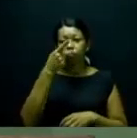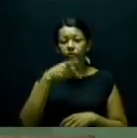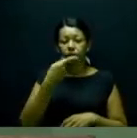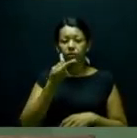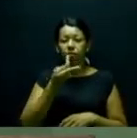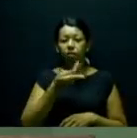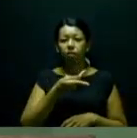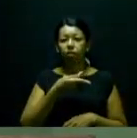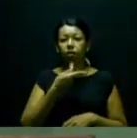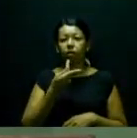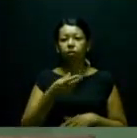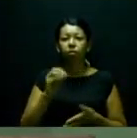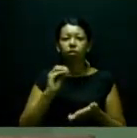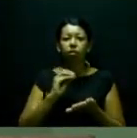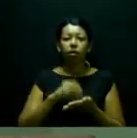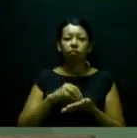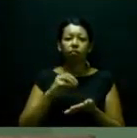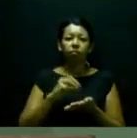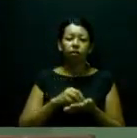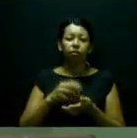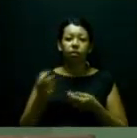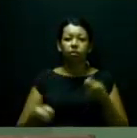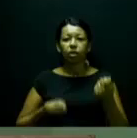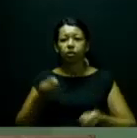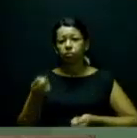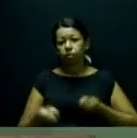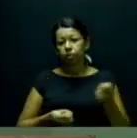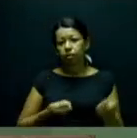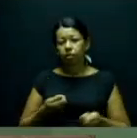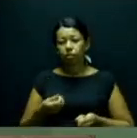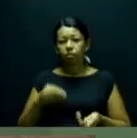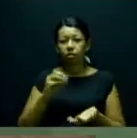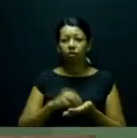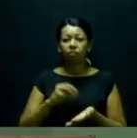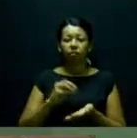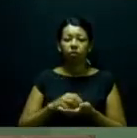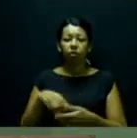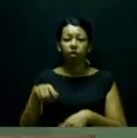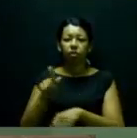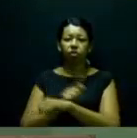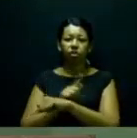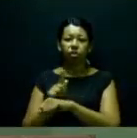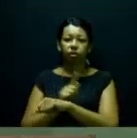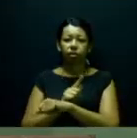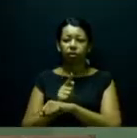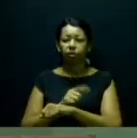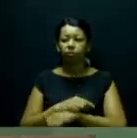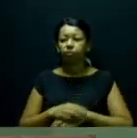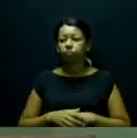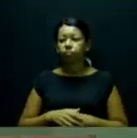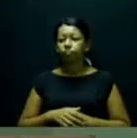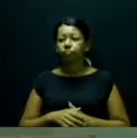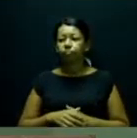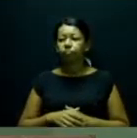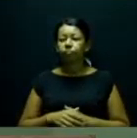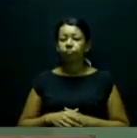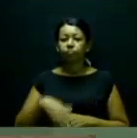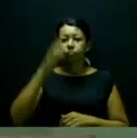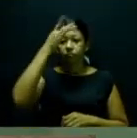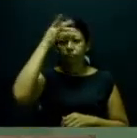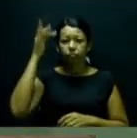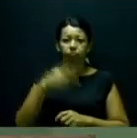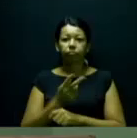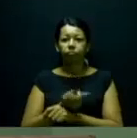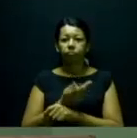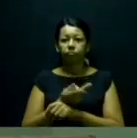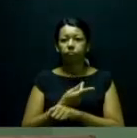ênfase desta ausência de administração, dessa ausência de gestão. Está aqui, ó. O munícipe me procurou